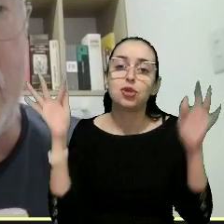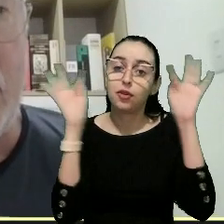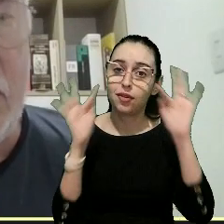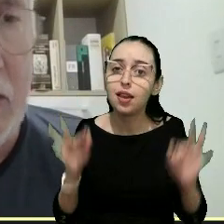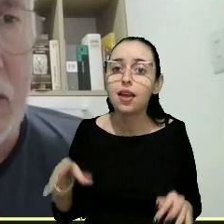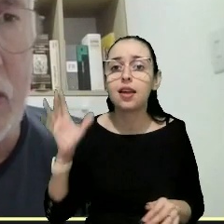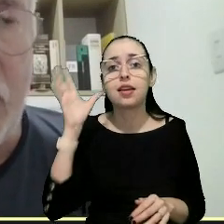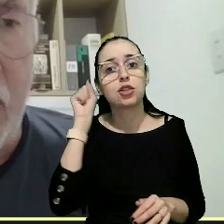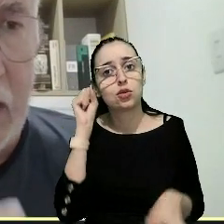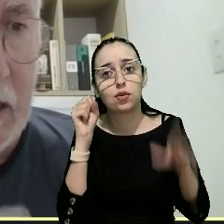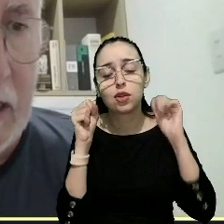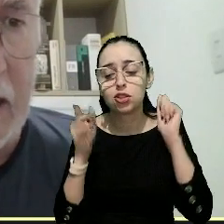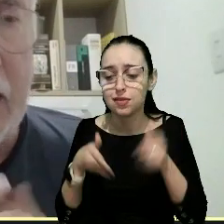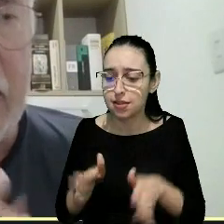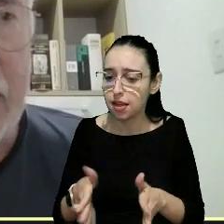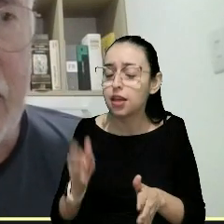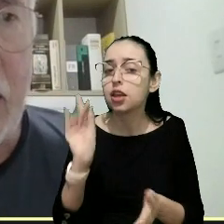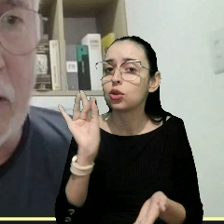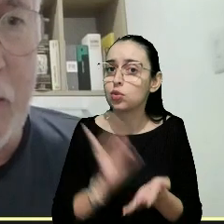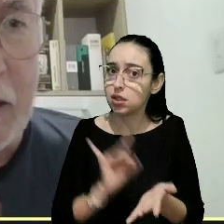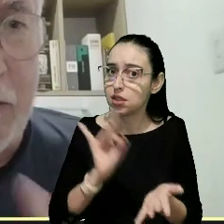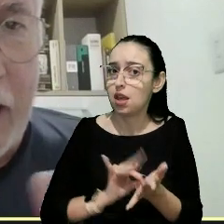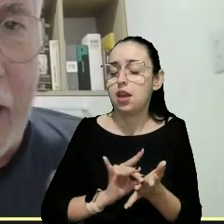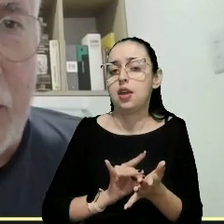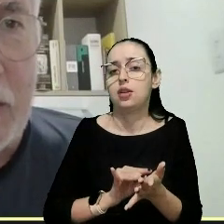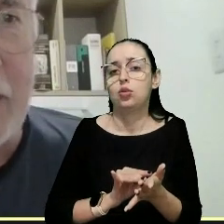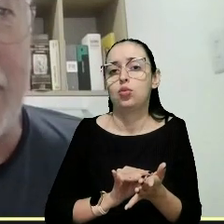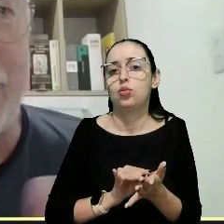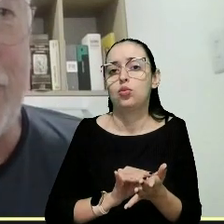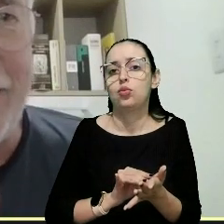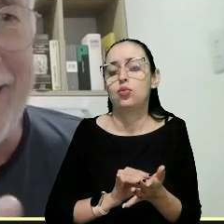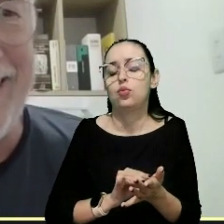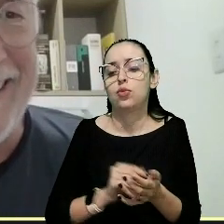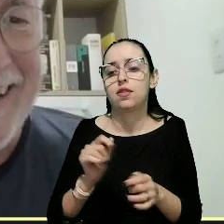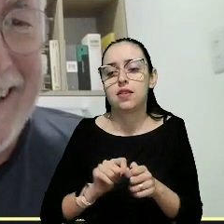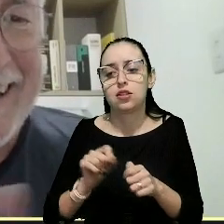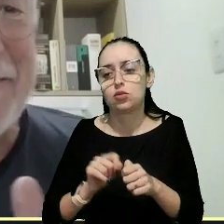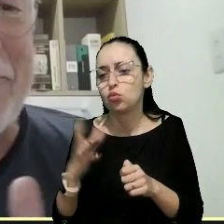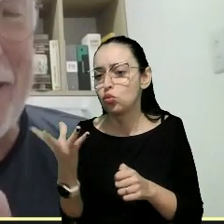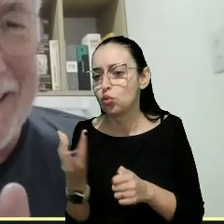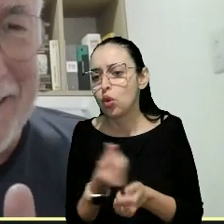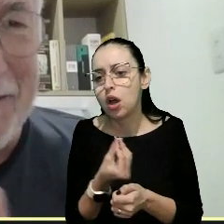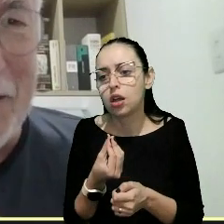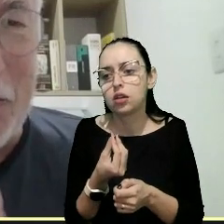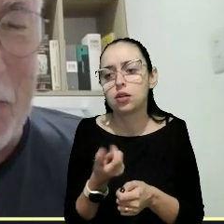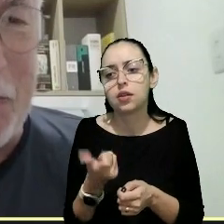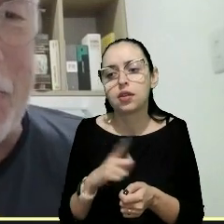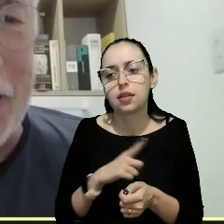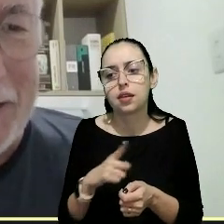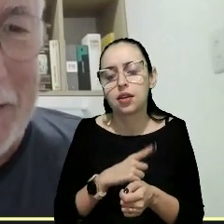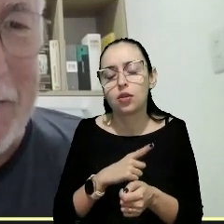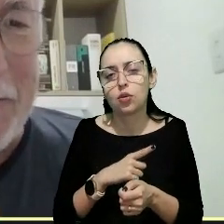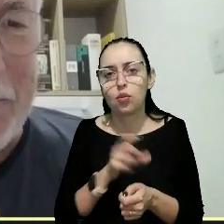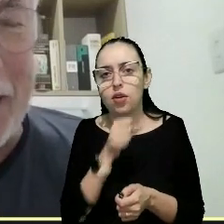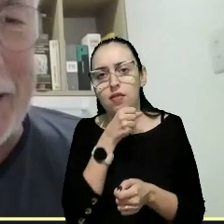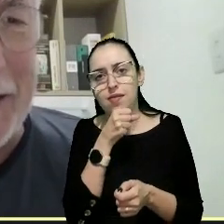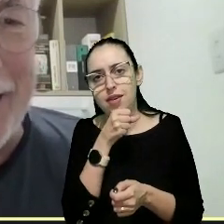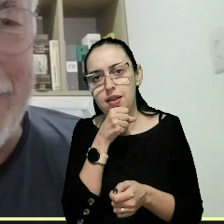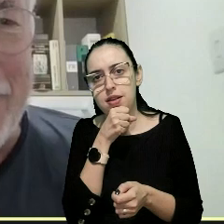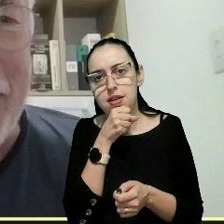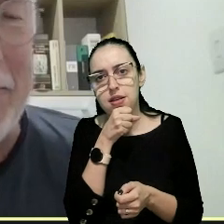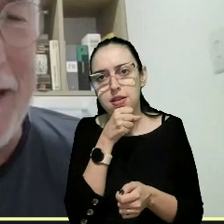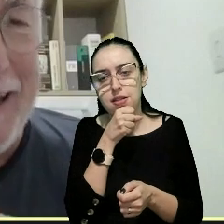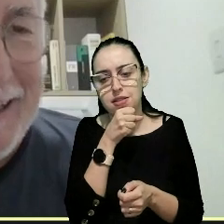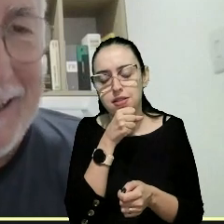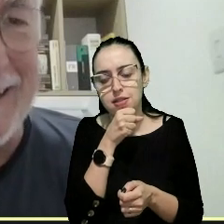em ouvir isso agora, né? Que nós estamos aqui no caminho certo, né? Estamos com fazendo certeza. de tudo